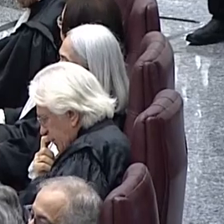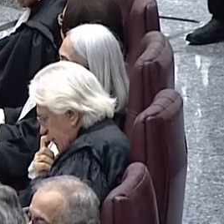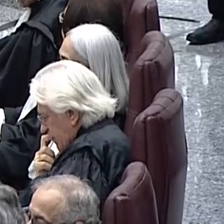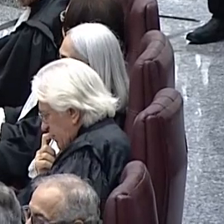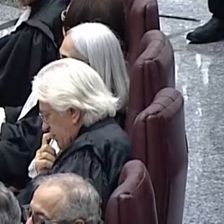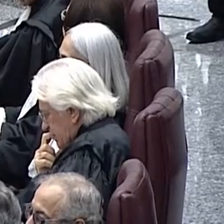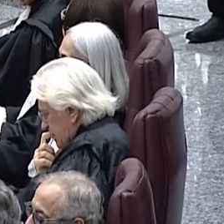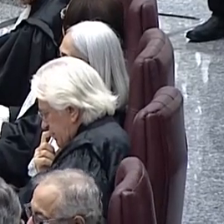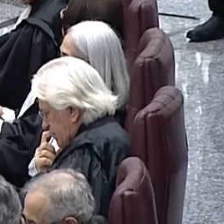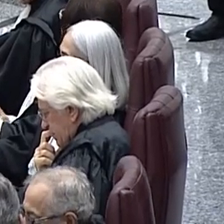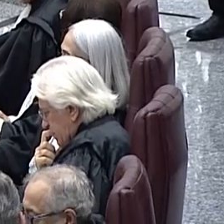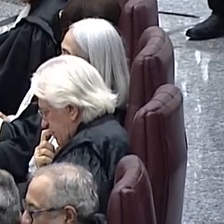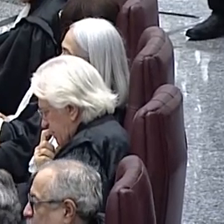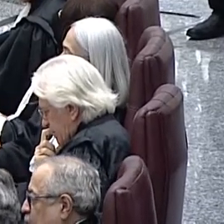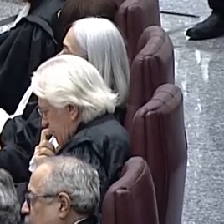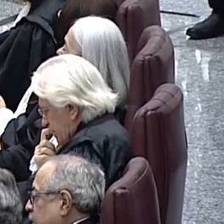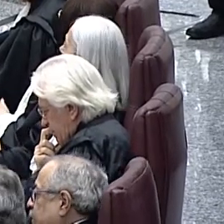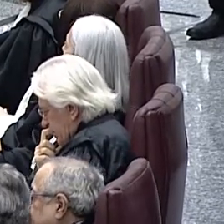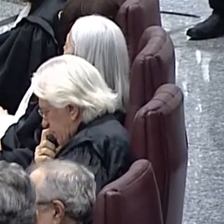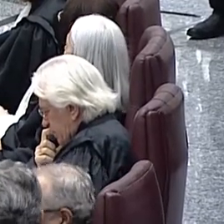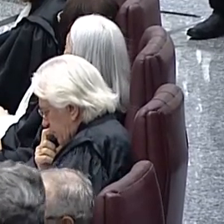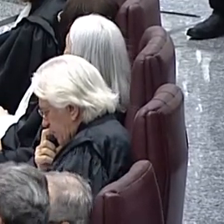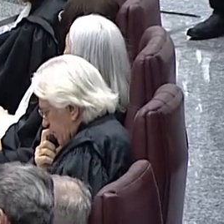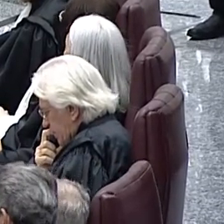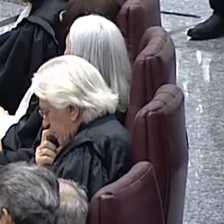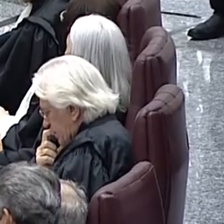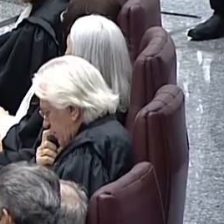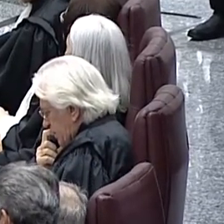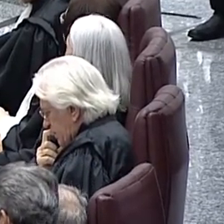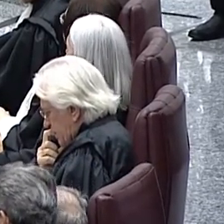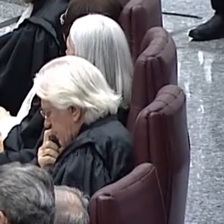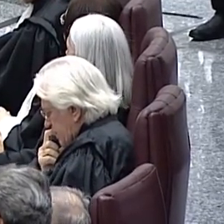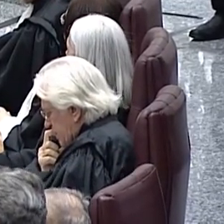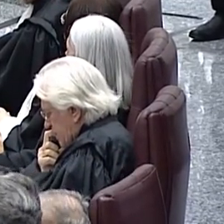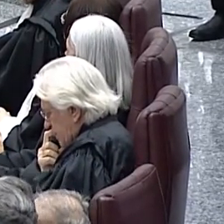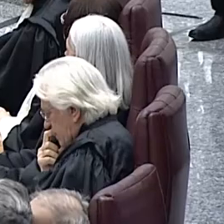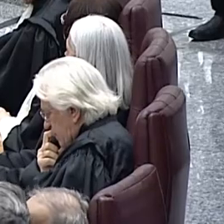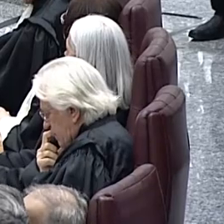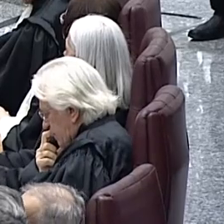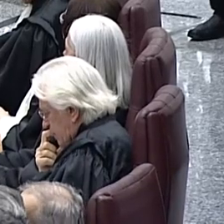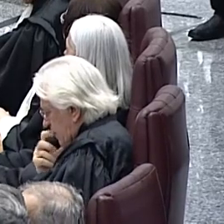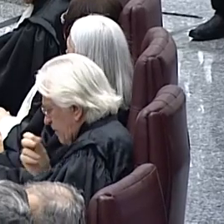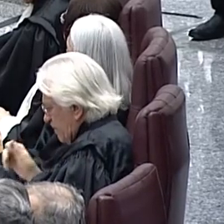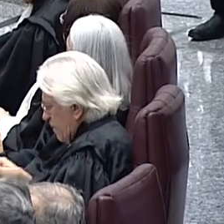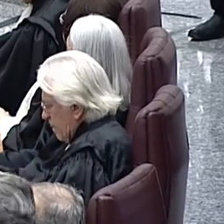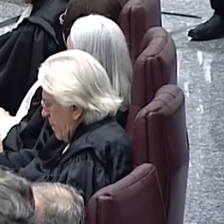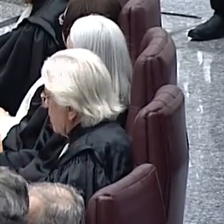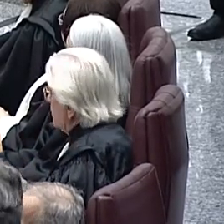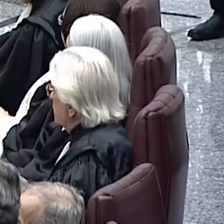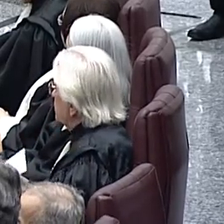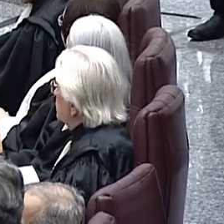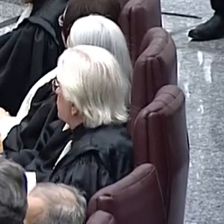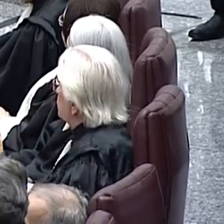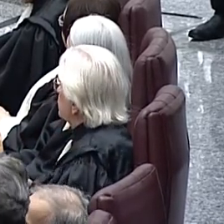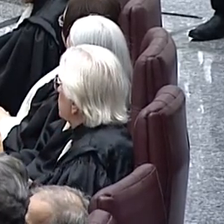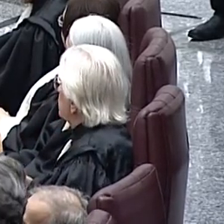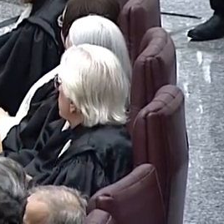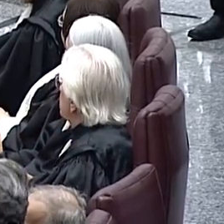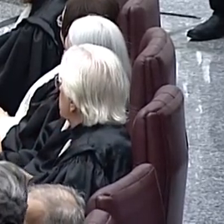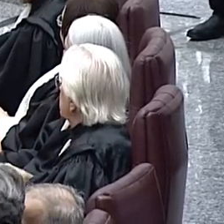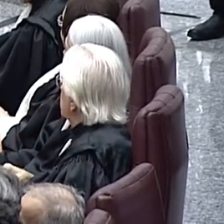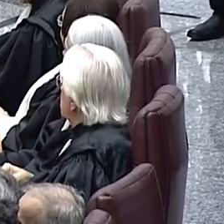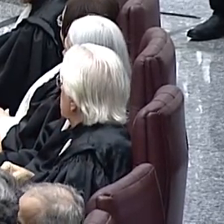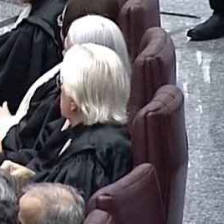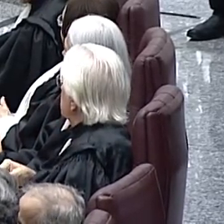da mesa de honra, suas excelências, o senhor presidente do Supremo Tribunal Federal e do Conselho Nacional